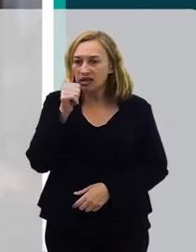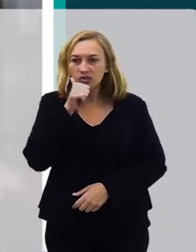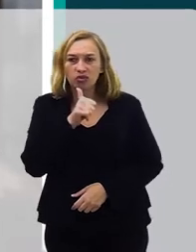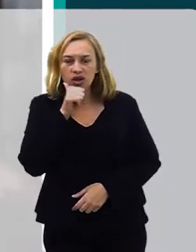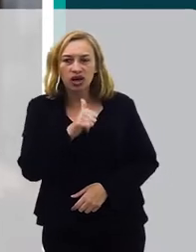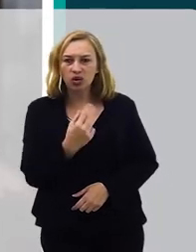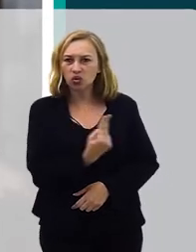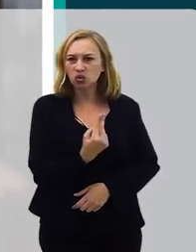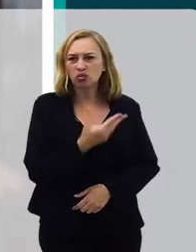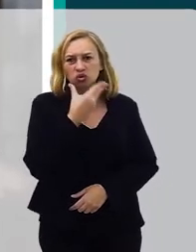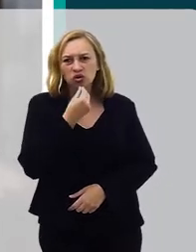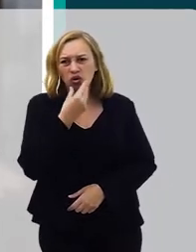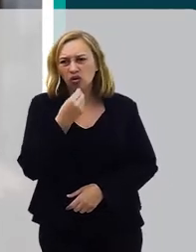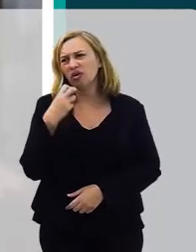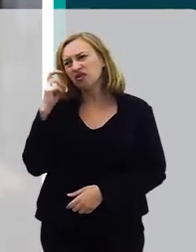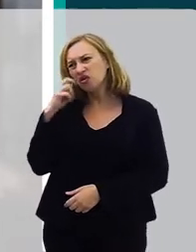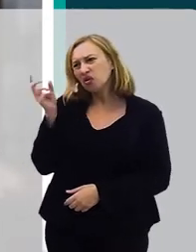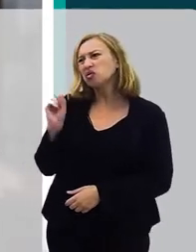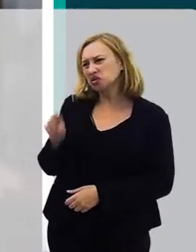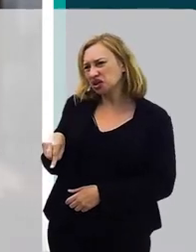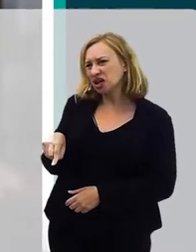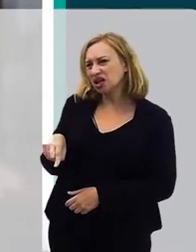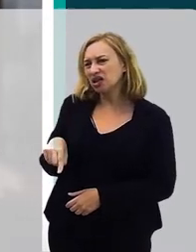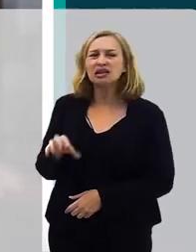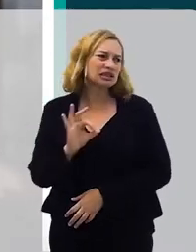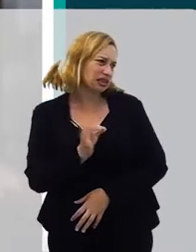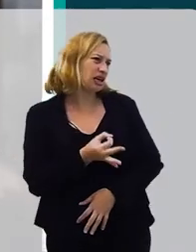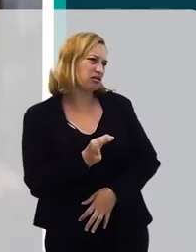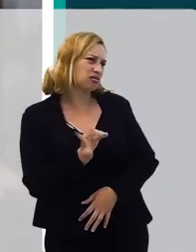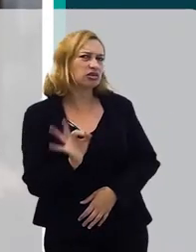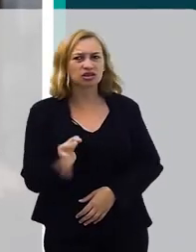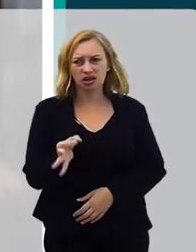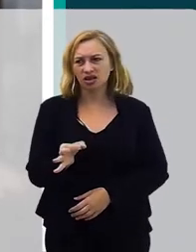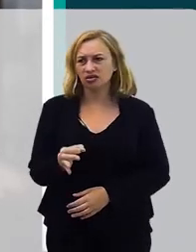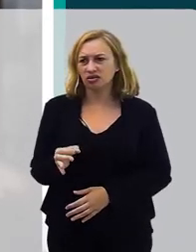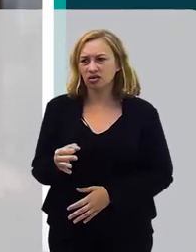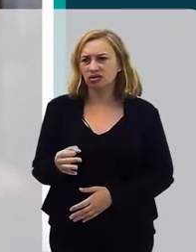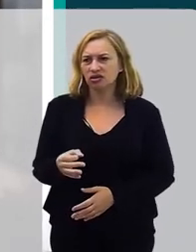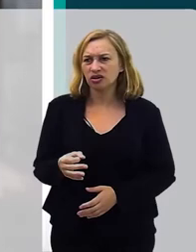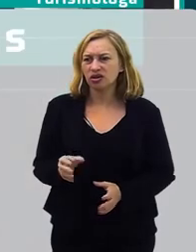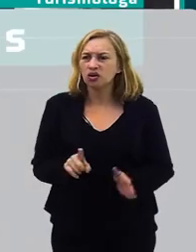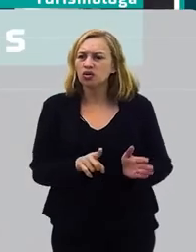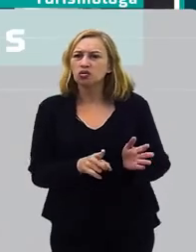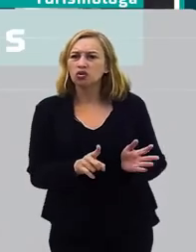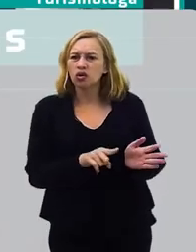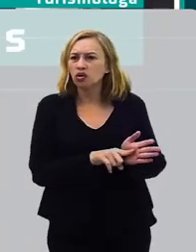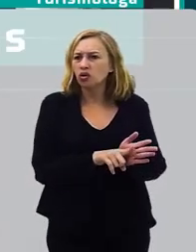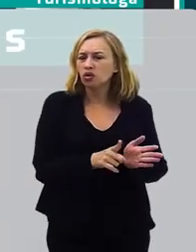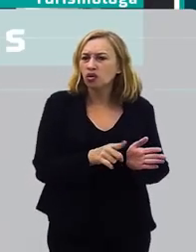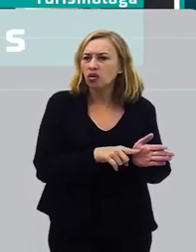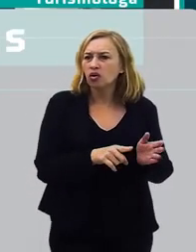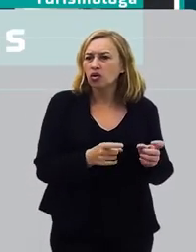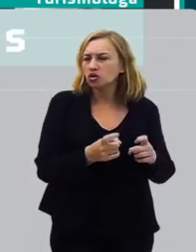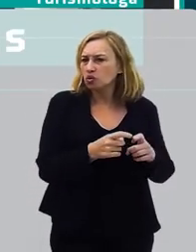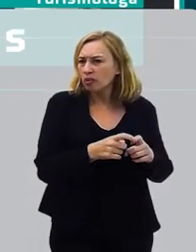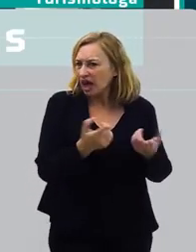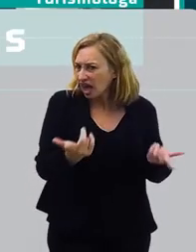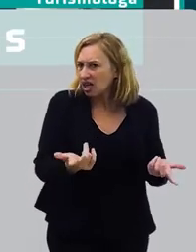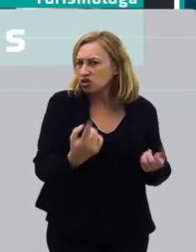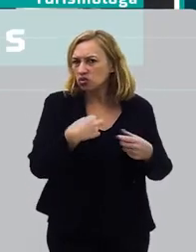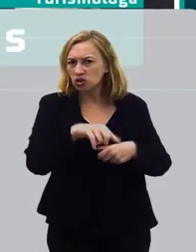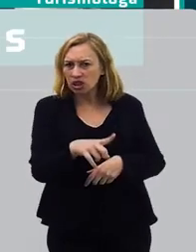com um nome masculino é extremamente constrangedor, Exato. sei lá, numa consulta, no